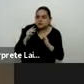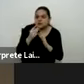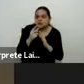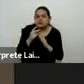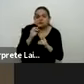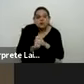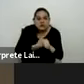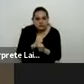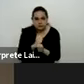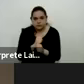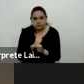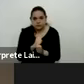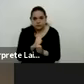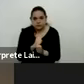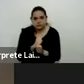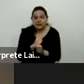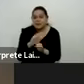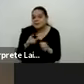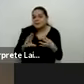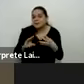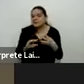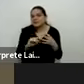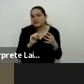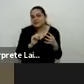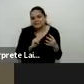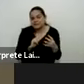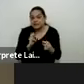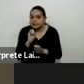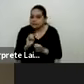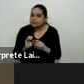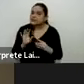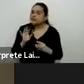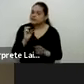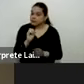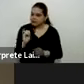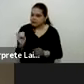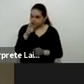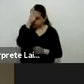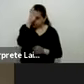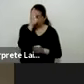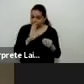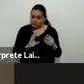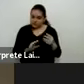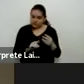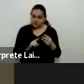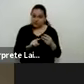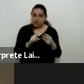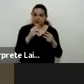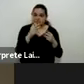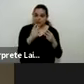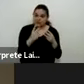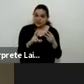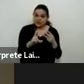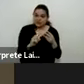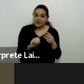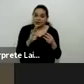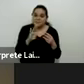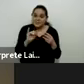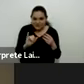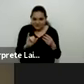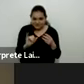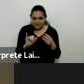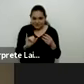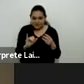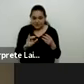ano. Então, ele não quer mexer nisso. Se ele mexesse, não, 350 bi. Se ele mexesse